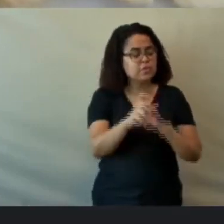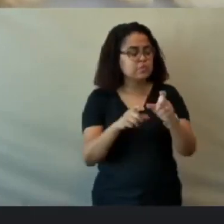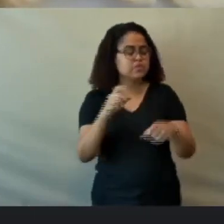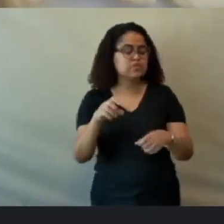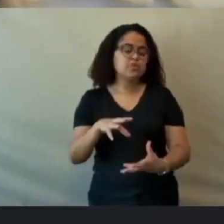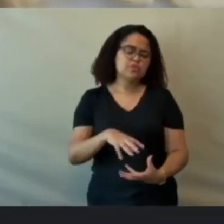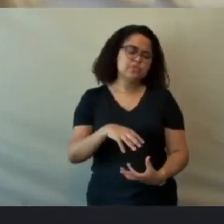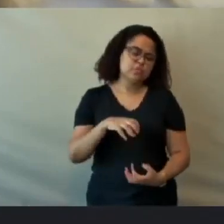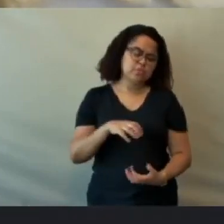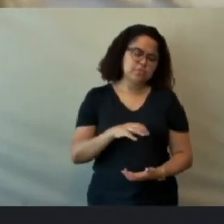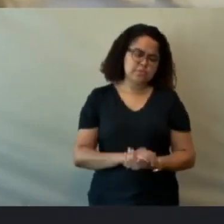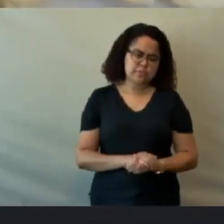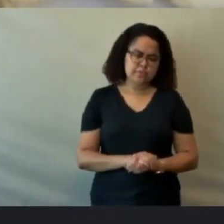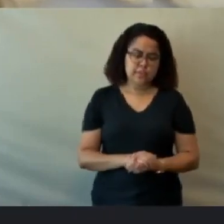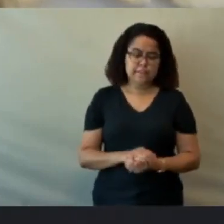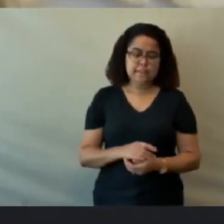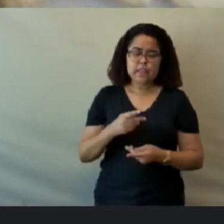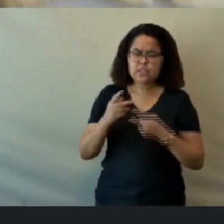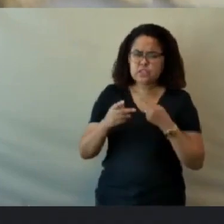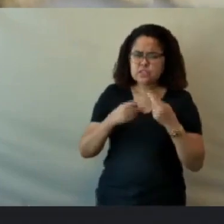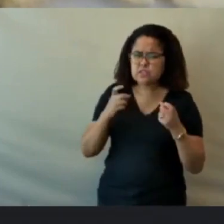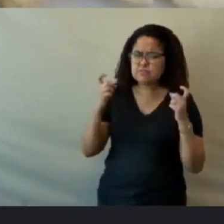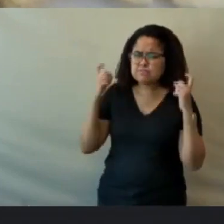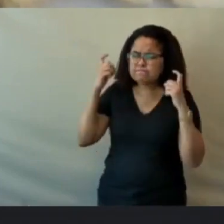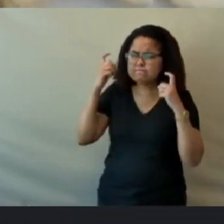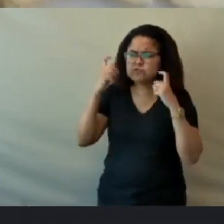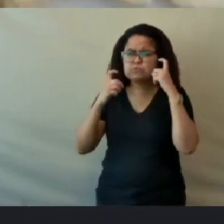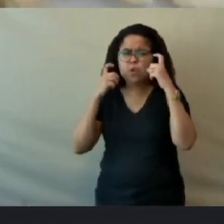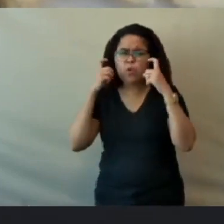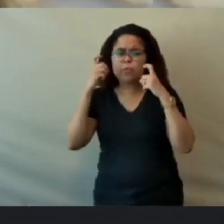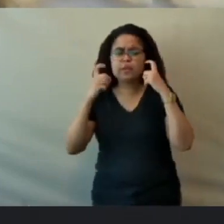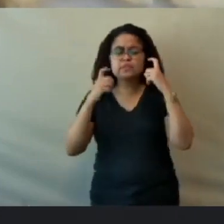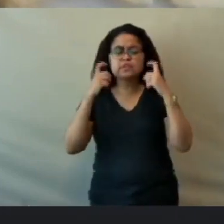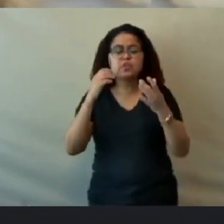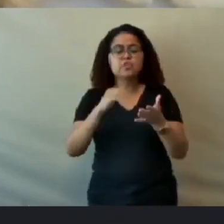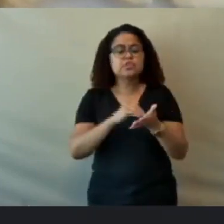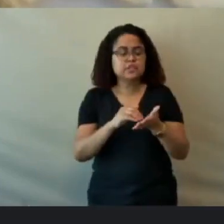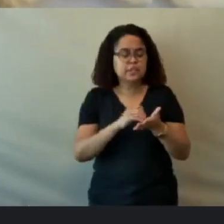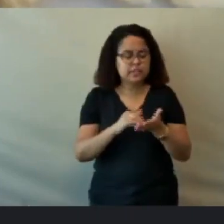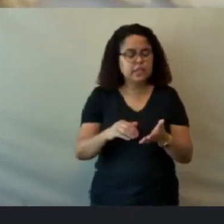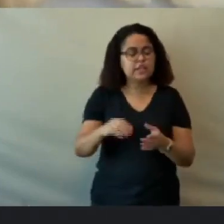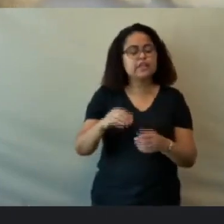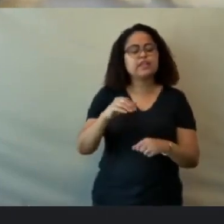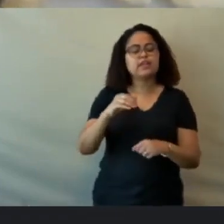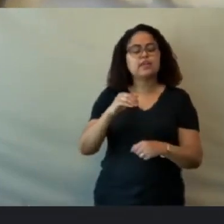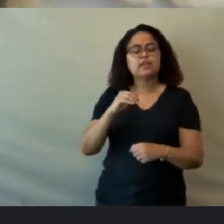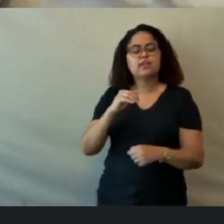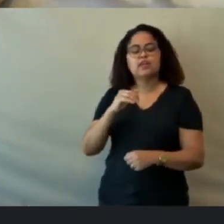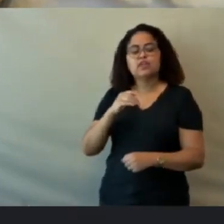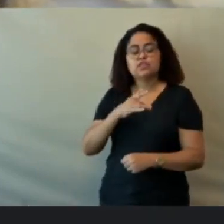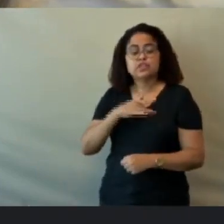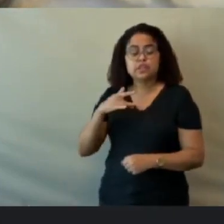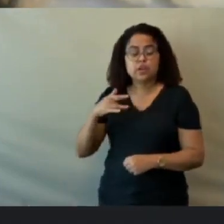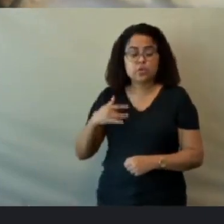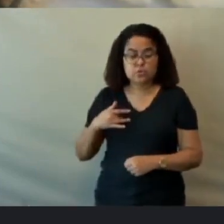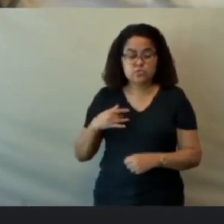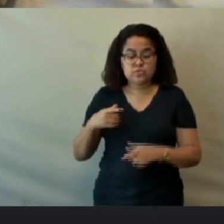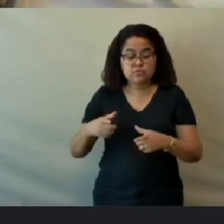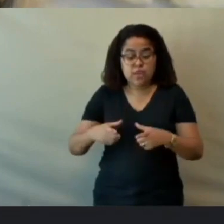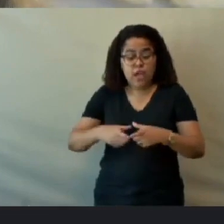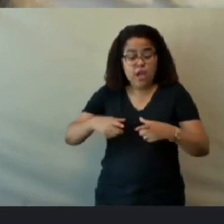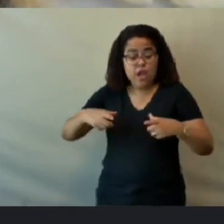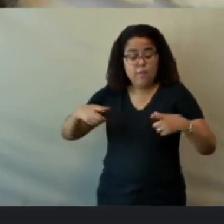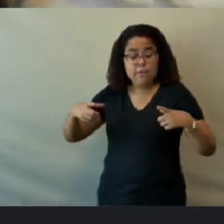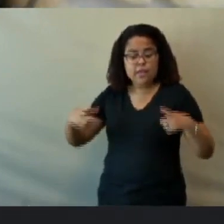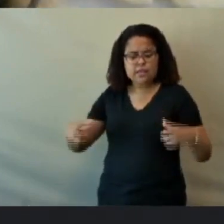pouco da nossa preocupação enquanto Secretaria de Saúde da importância da ampliação desse cuidado